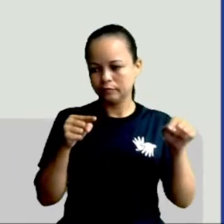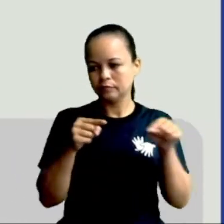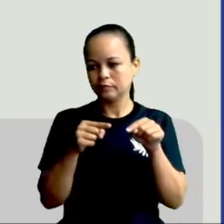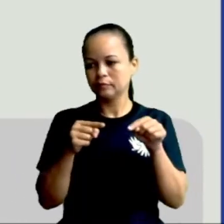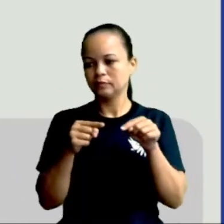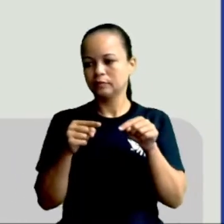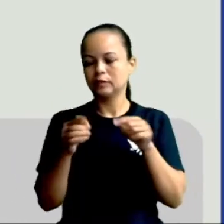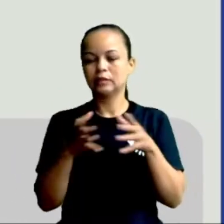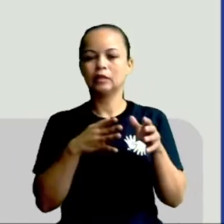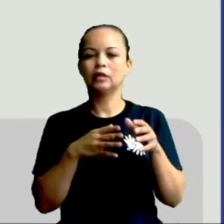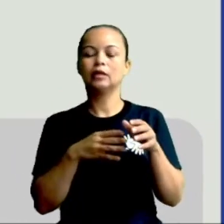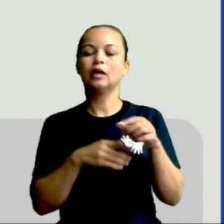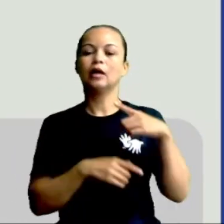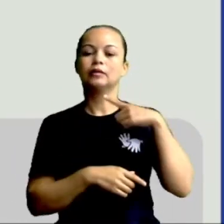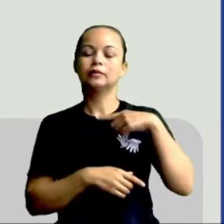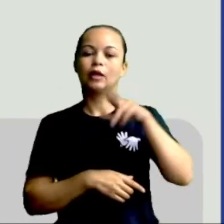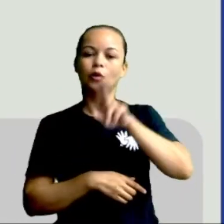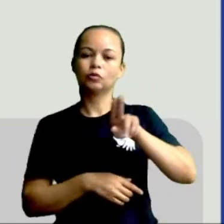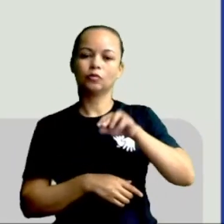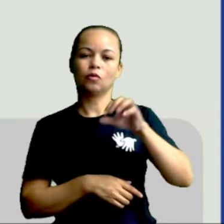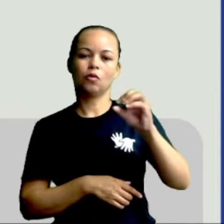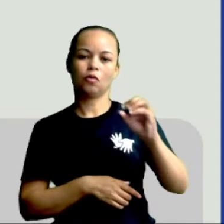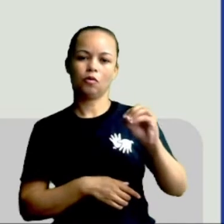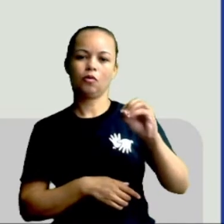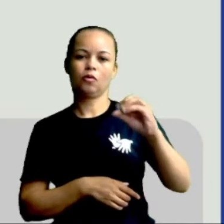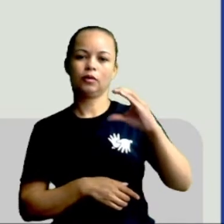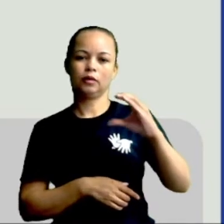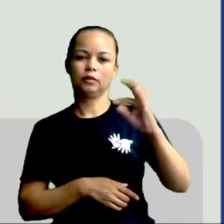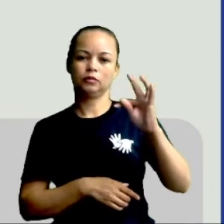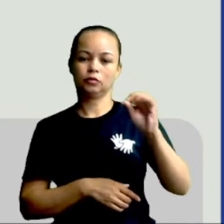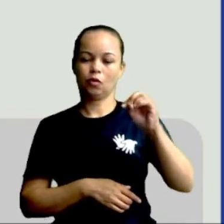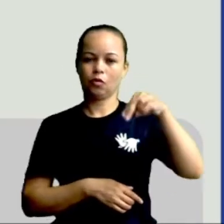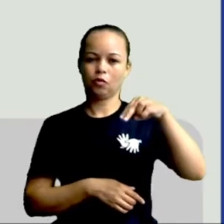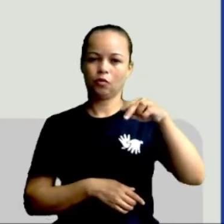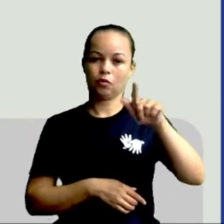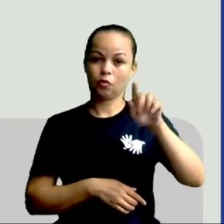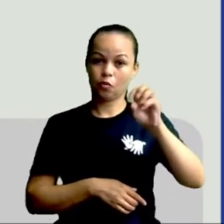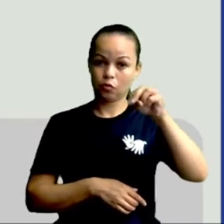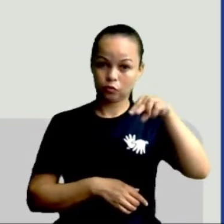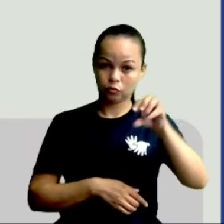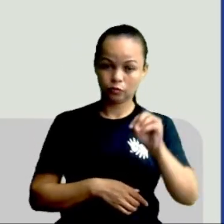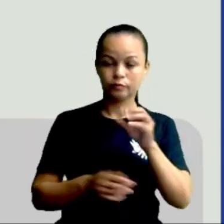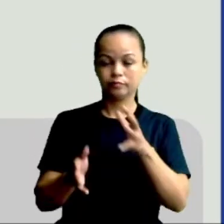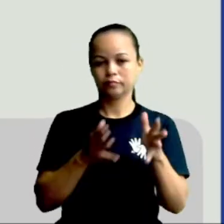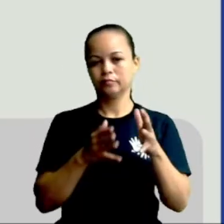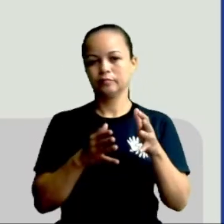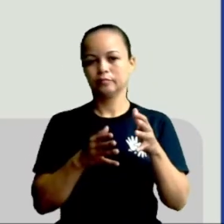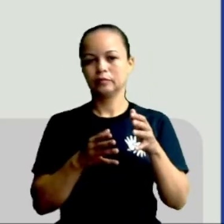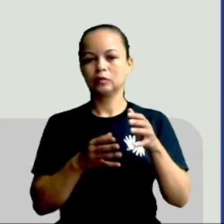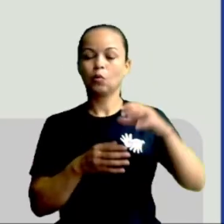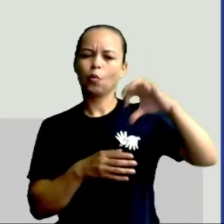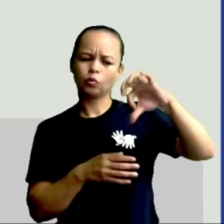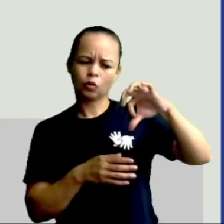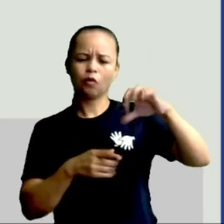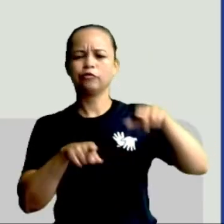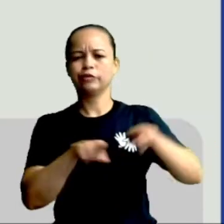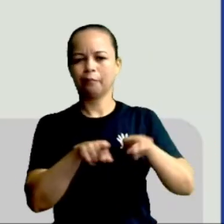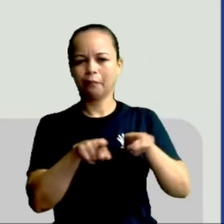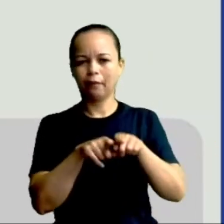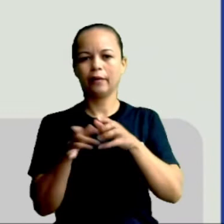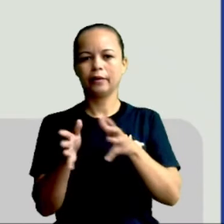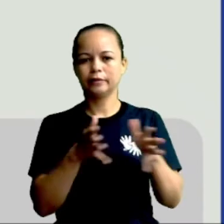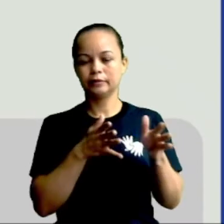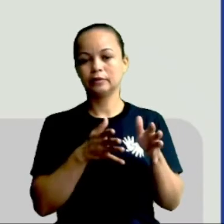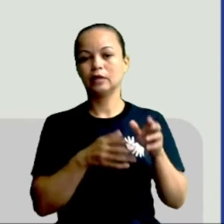regular, chamado de octógono. Com 9 lados, uma regular, a outra não é